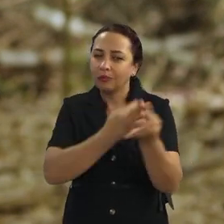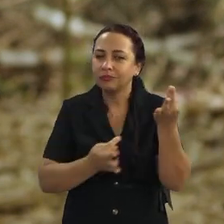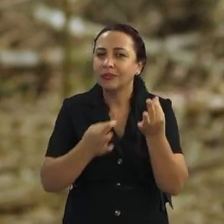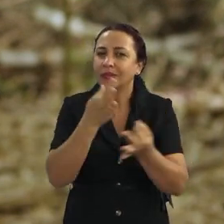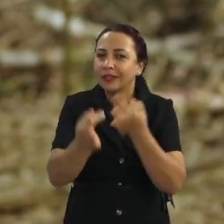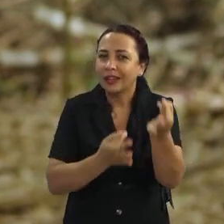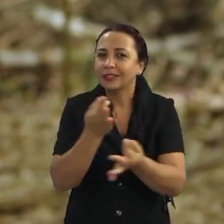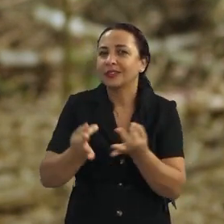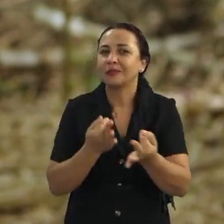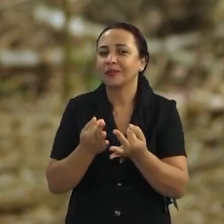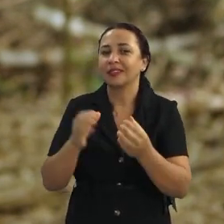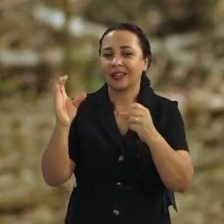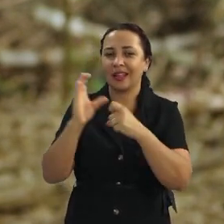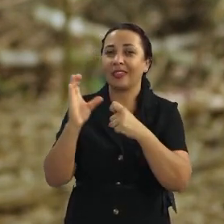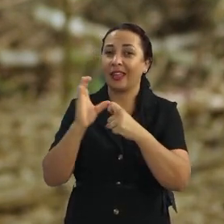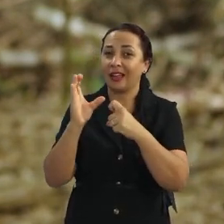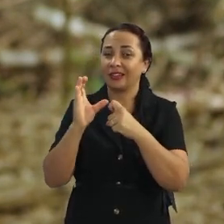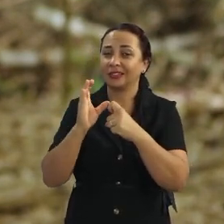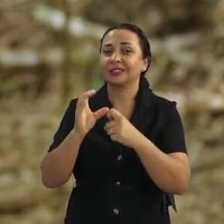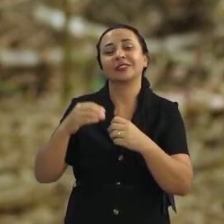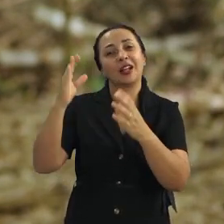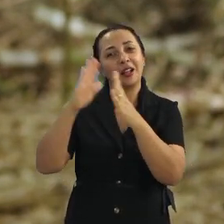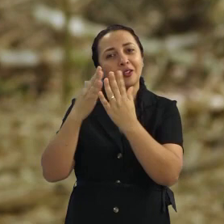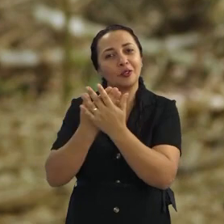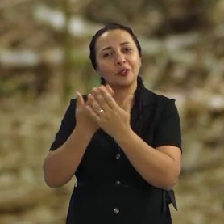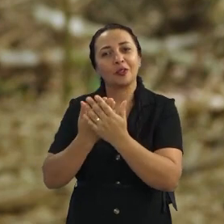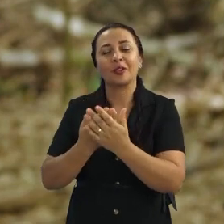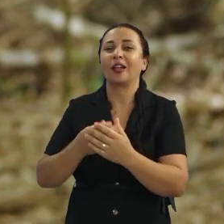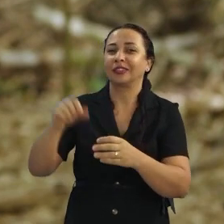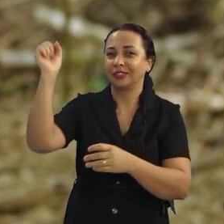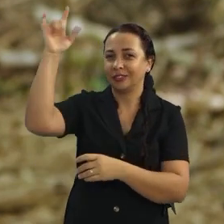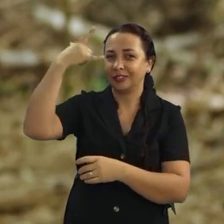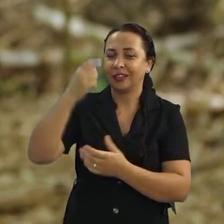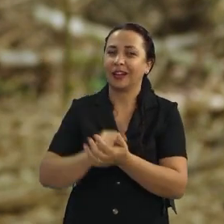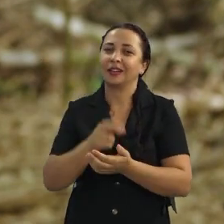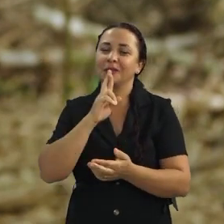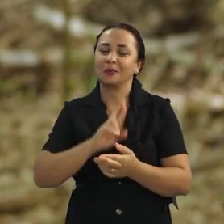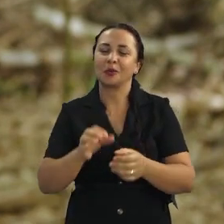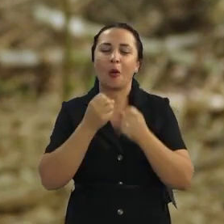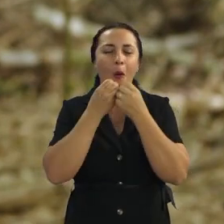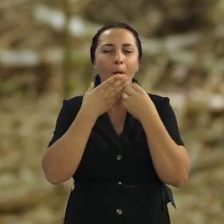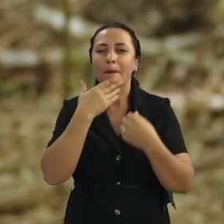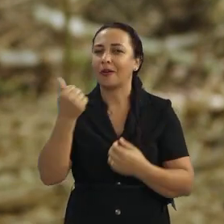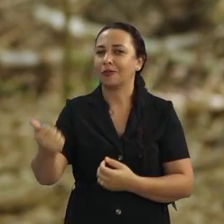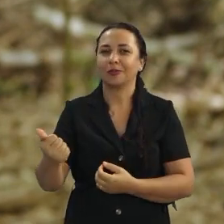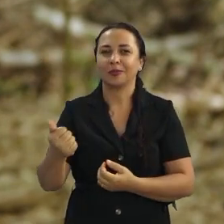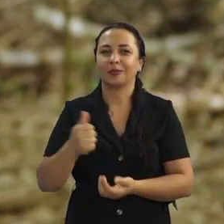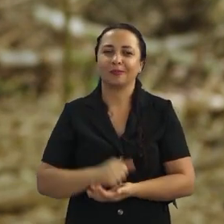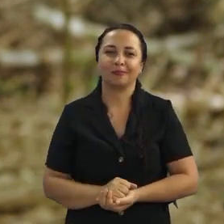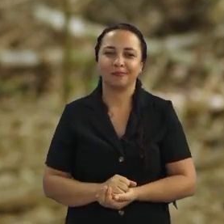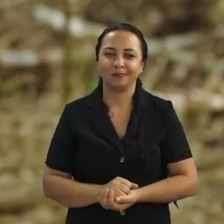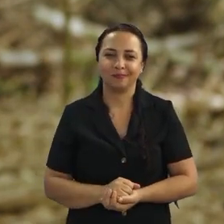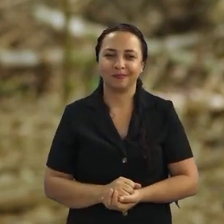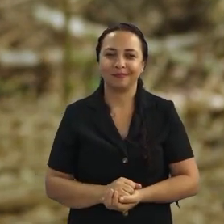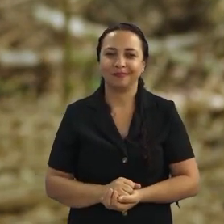odontológicos da Clínica escola de Jequié com fone de ouvido os resultados foram surpreendentes